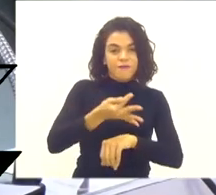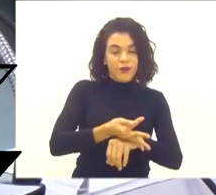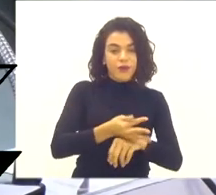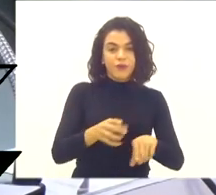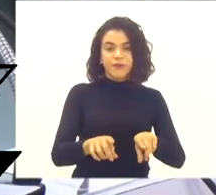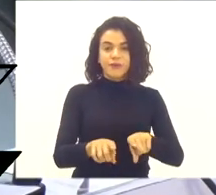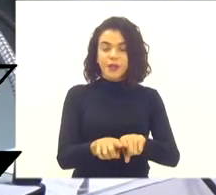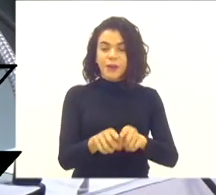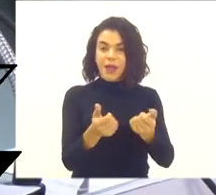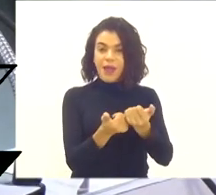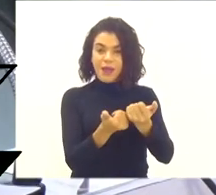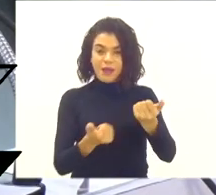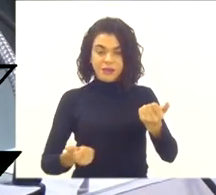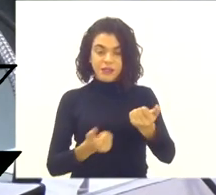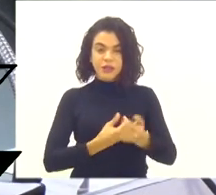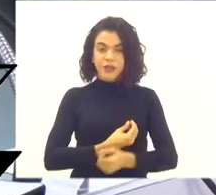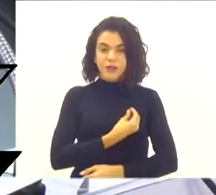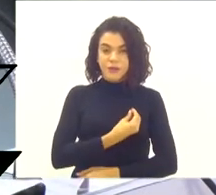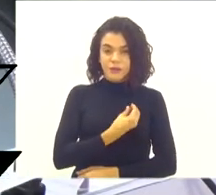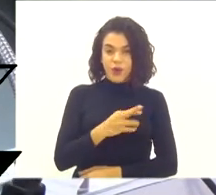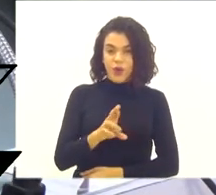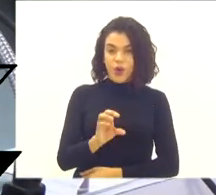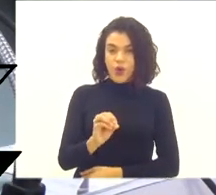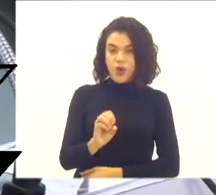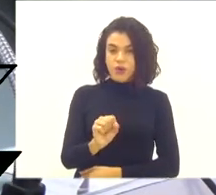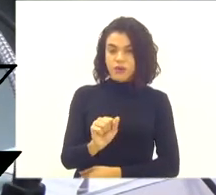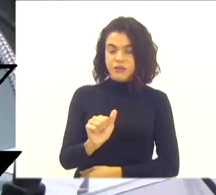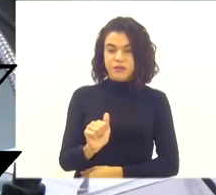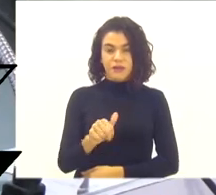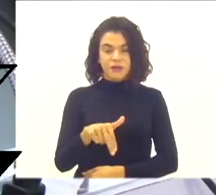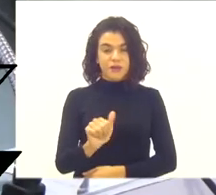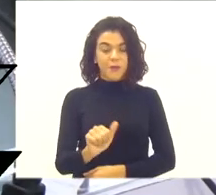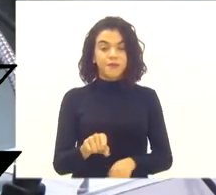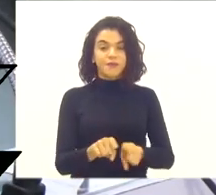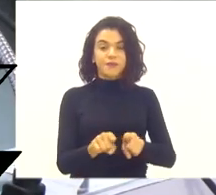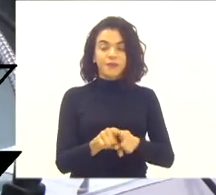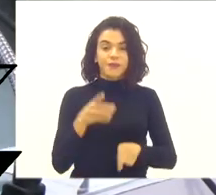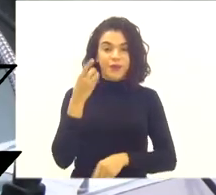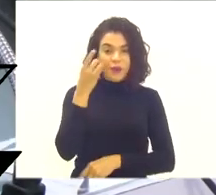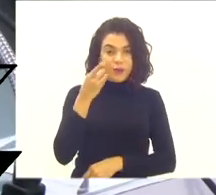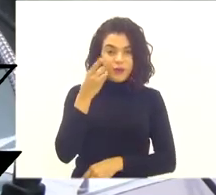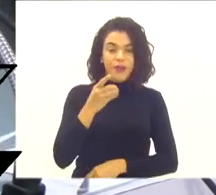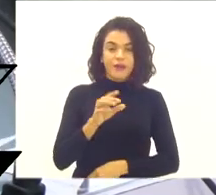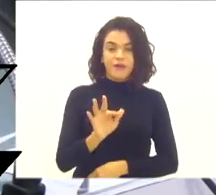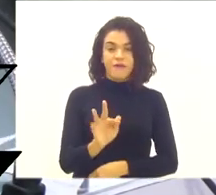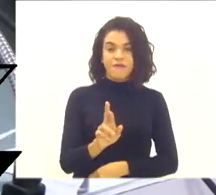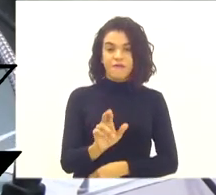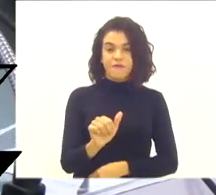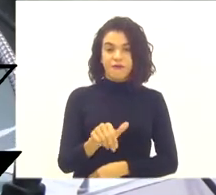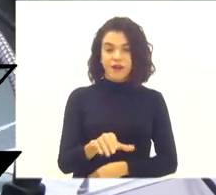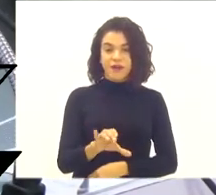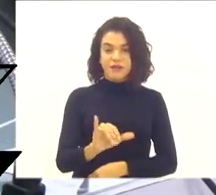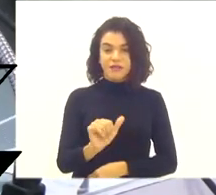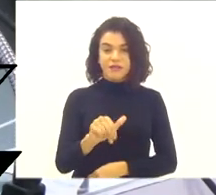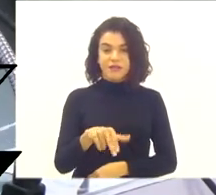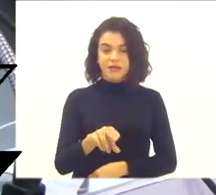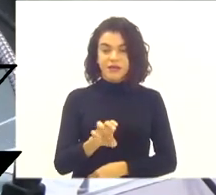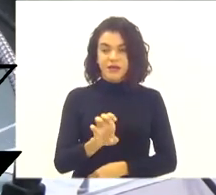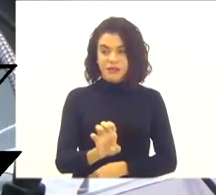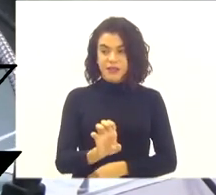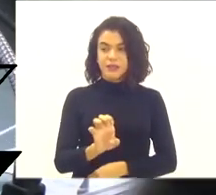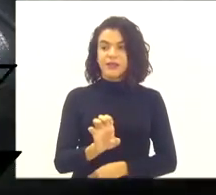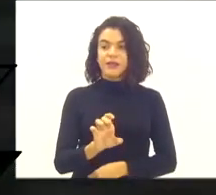presente a sua Assessoria Rosana Coutinho também da deputada Franciane Mota Que também está representando